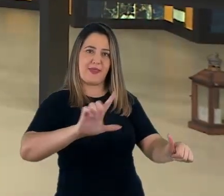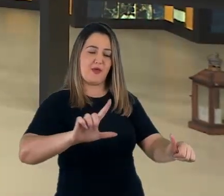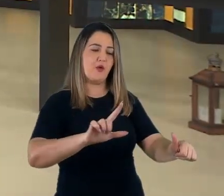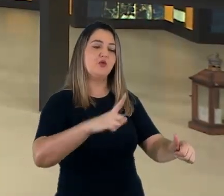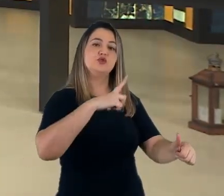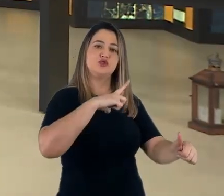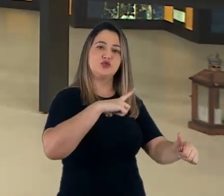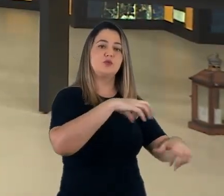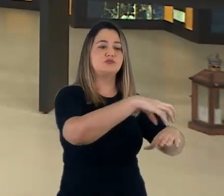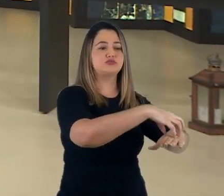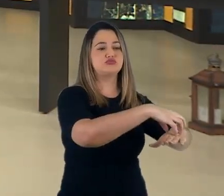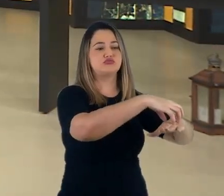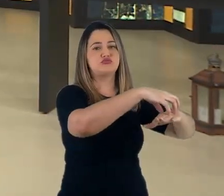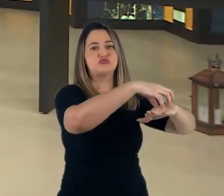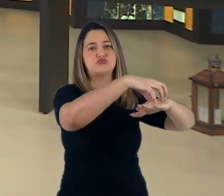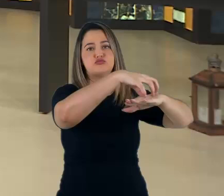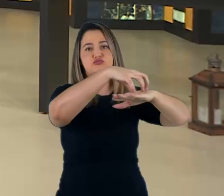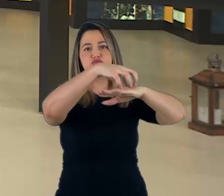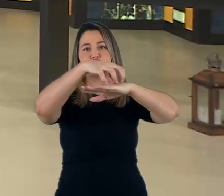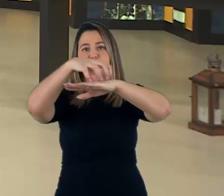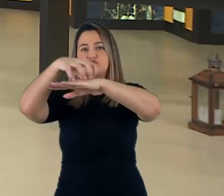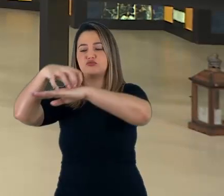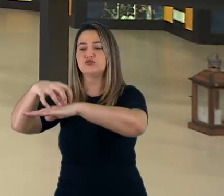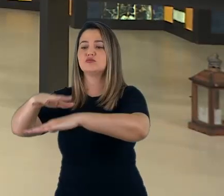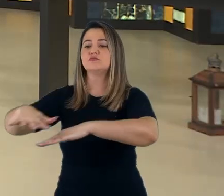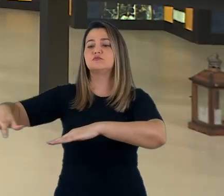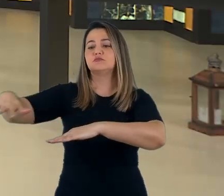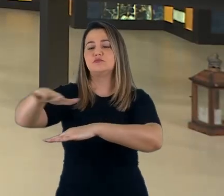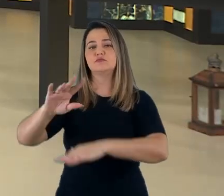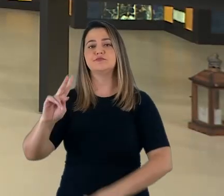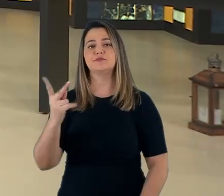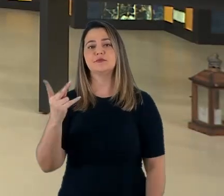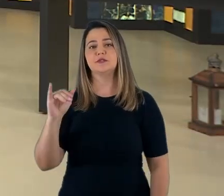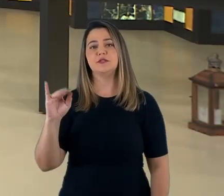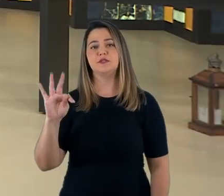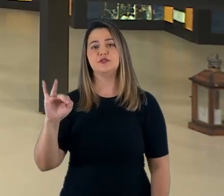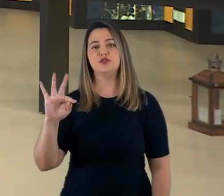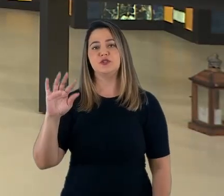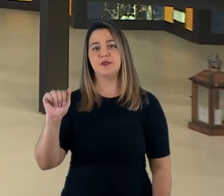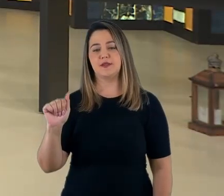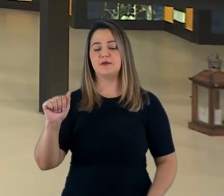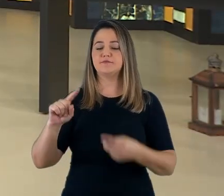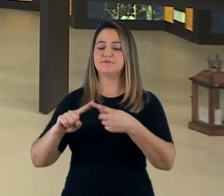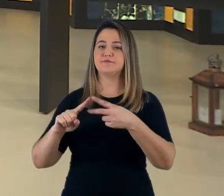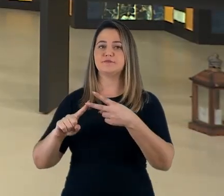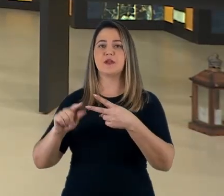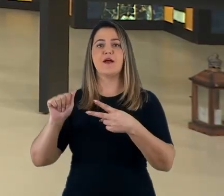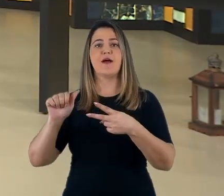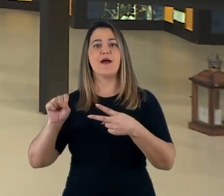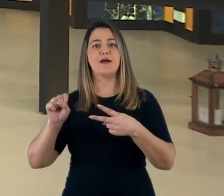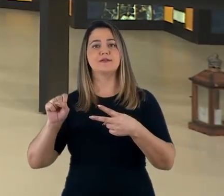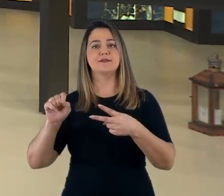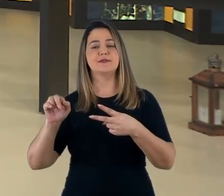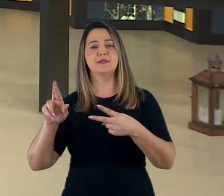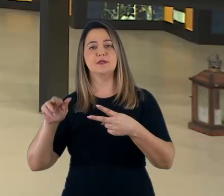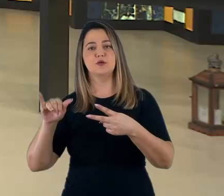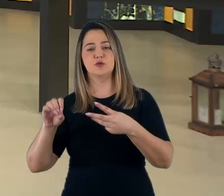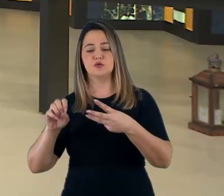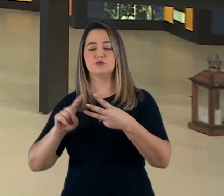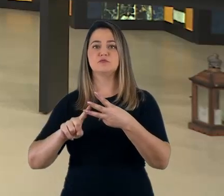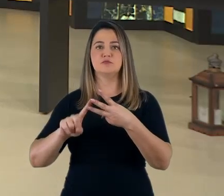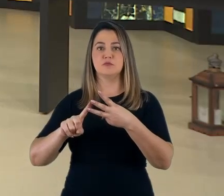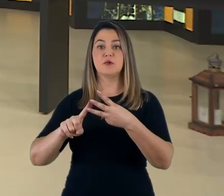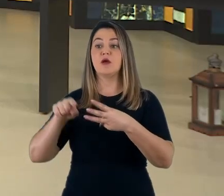sua cidade natal para as terras dos hititas, dos assírios, dos elamitas, e então ela profetiza o